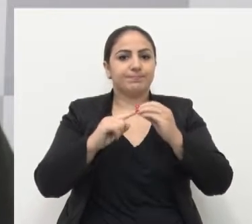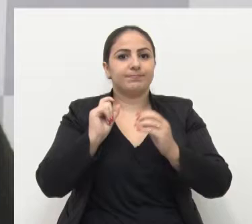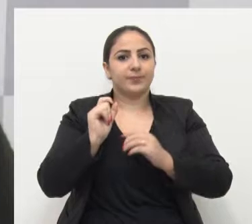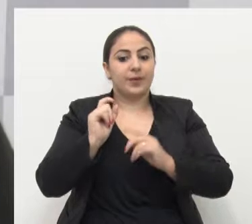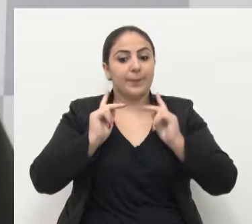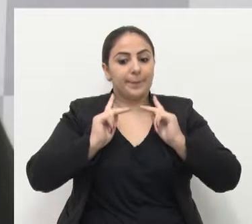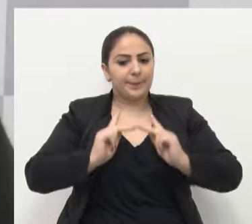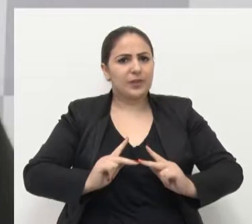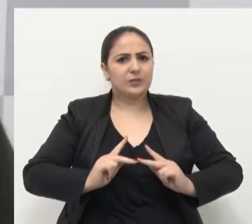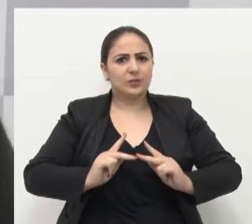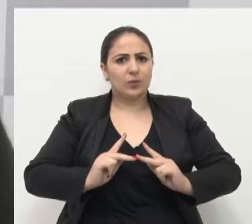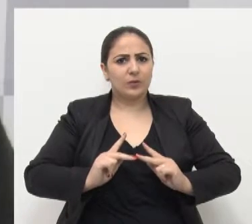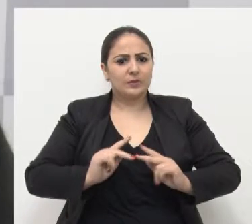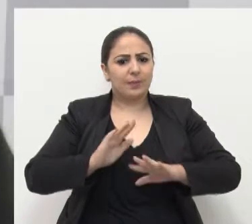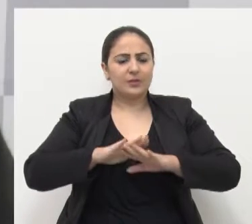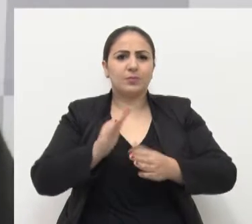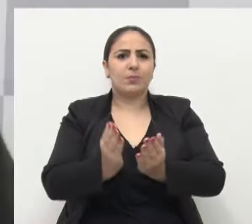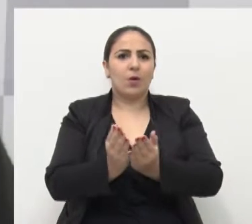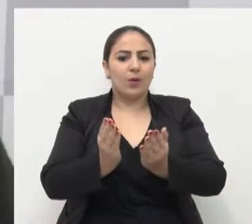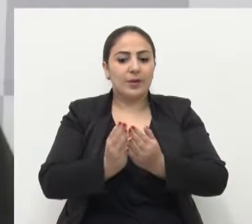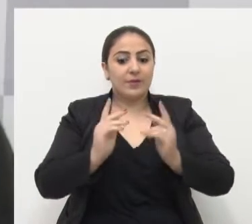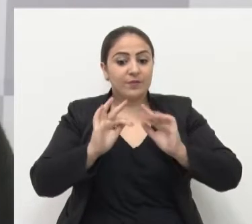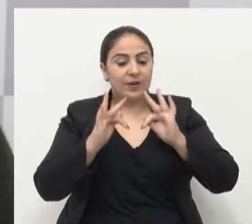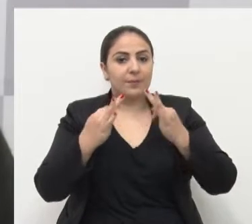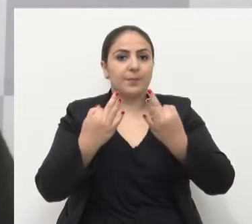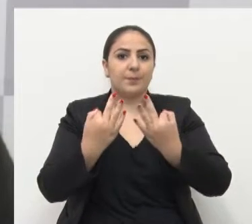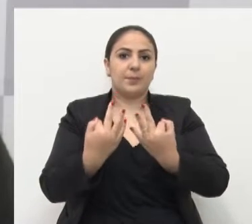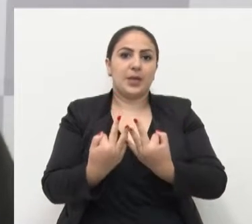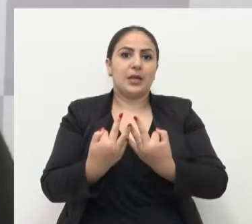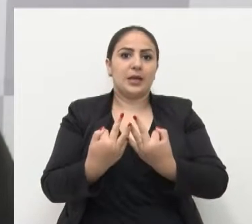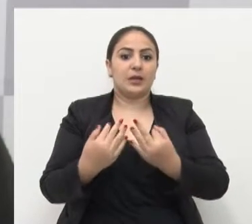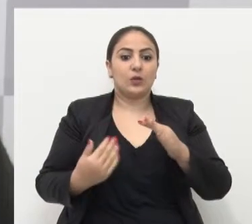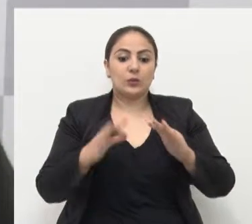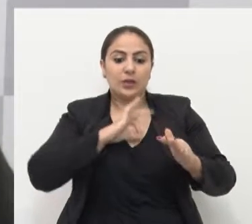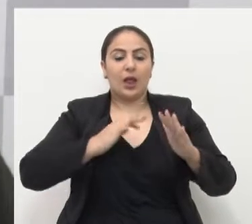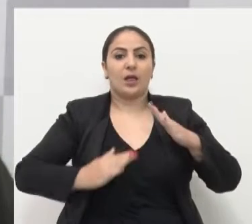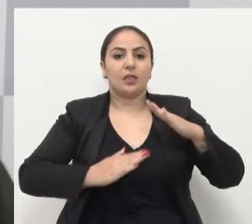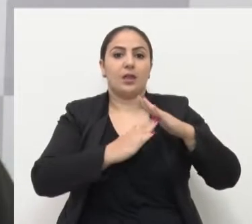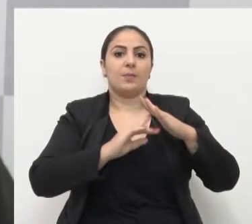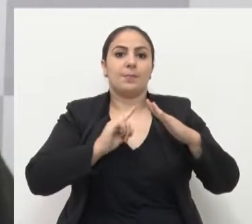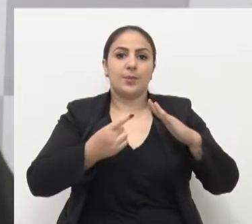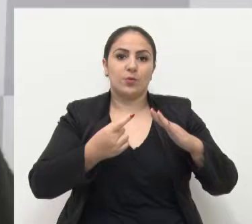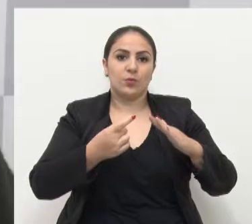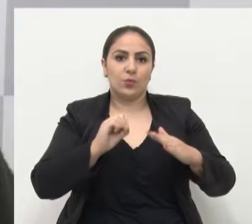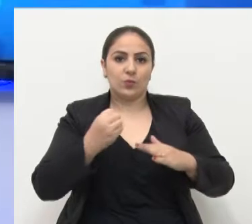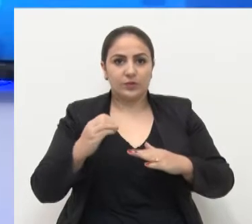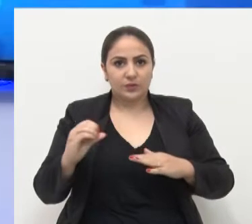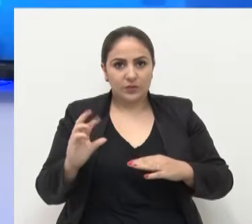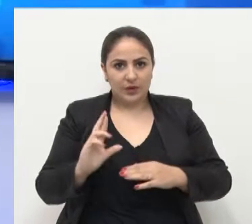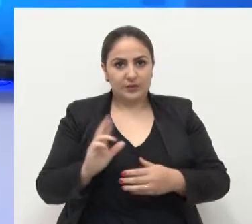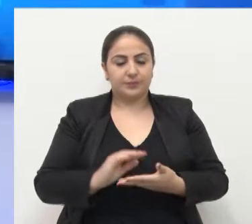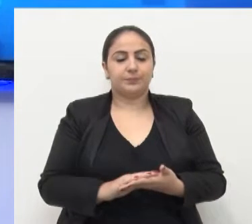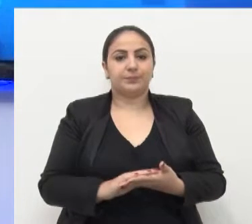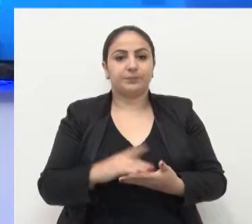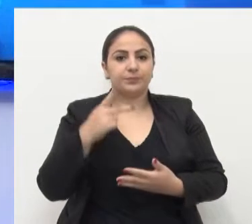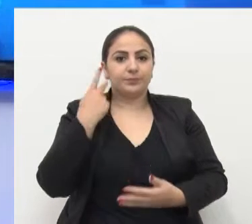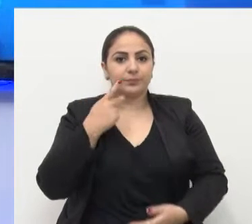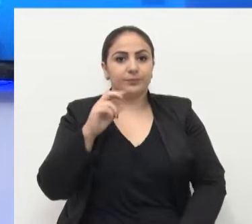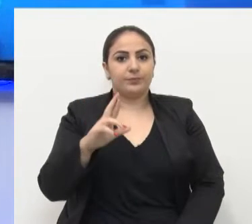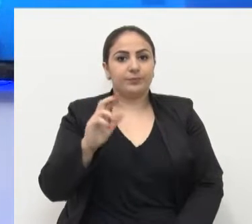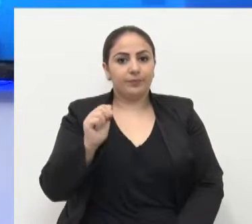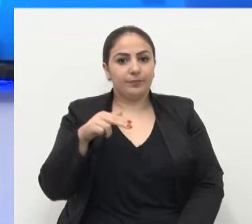principalmente para pessoas de baixa renda ou seja aquelas famílias tenham renda até 1.800 reais o vereador renato